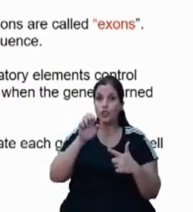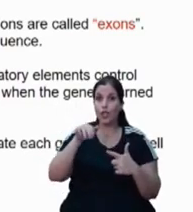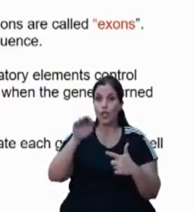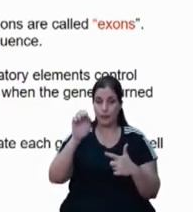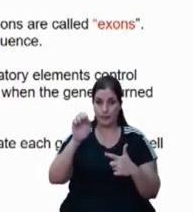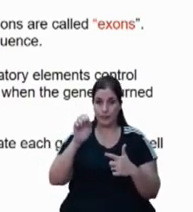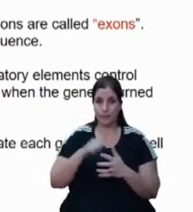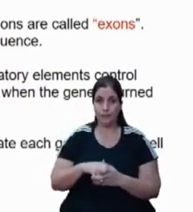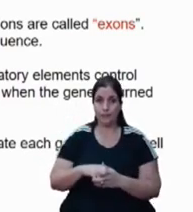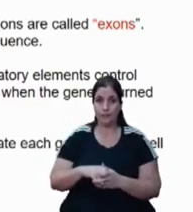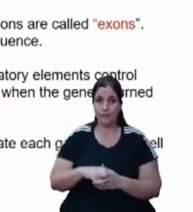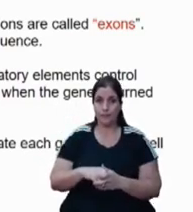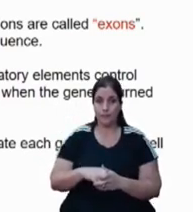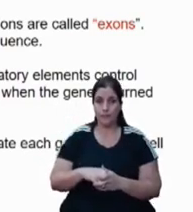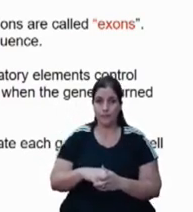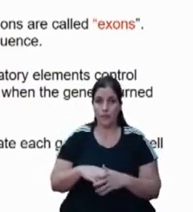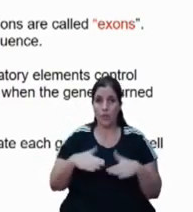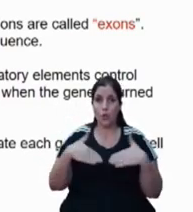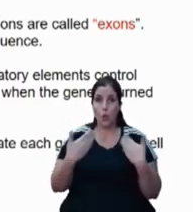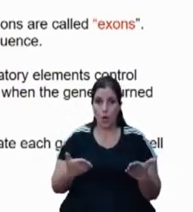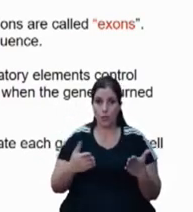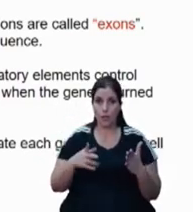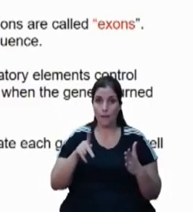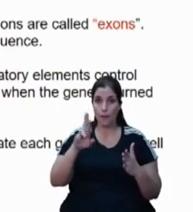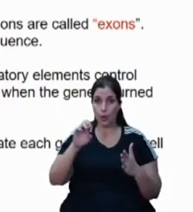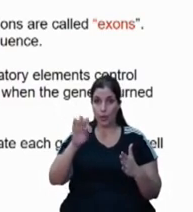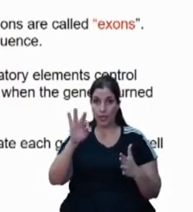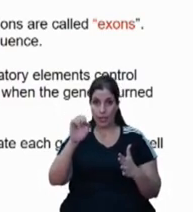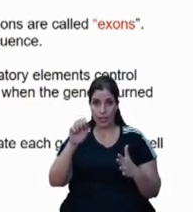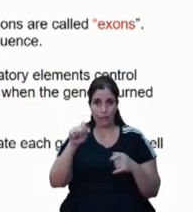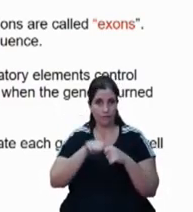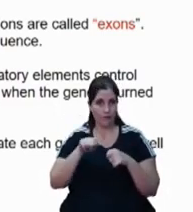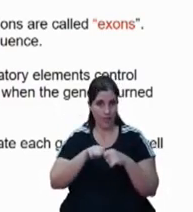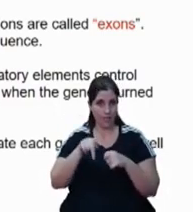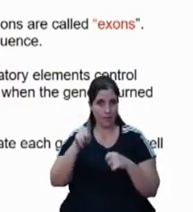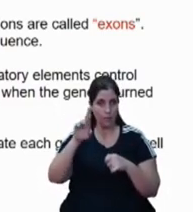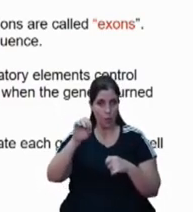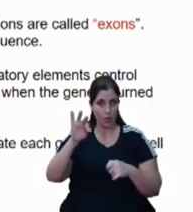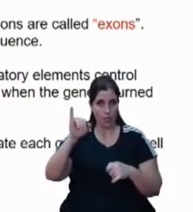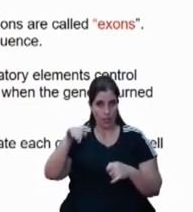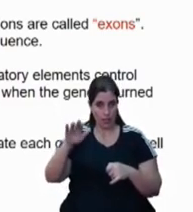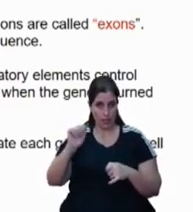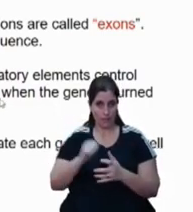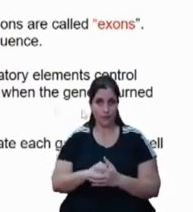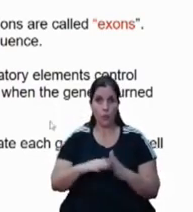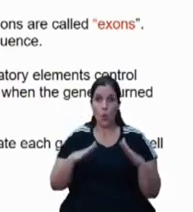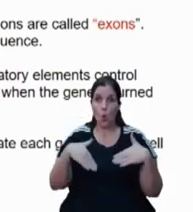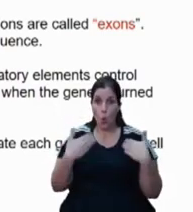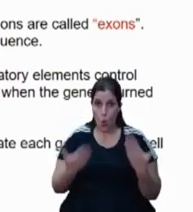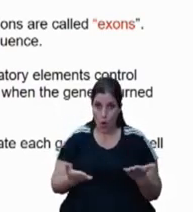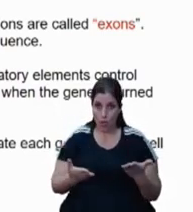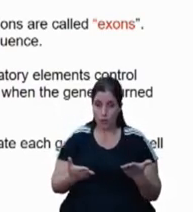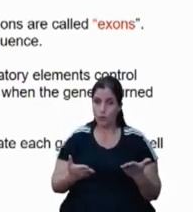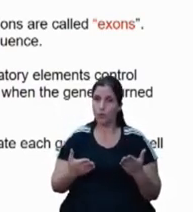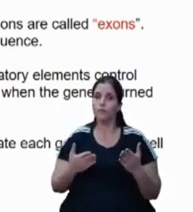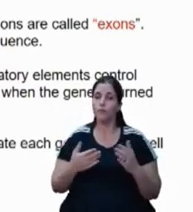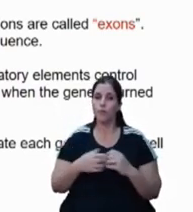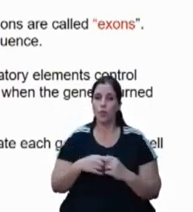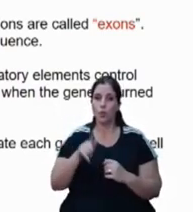when the gene é gene is turned ativado on, e quando a proteína é and produzida. so therefore when the protein is made, Quando o gene é and when the gene desativado, is turned